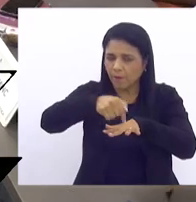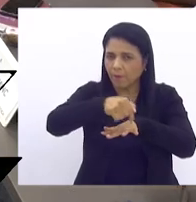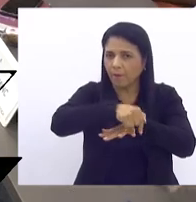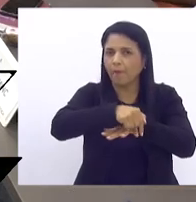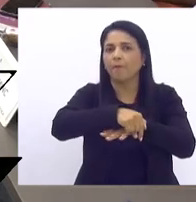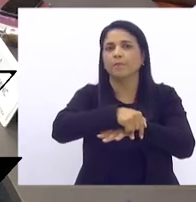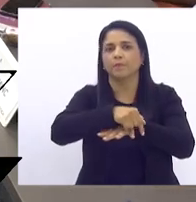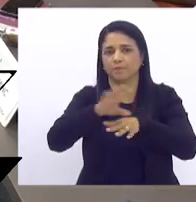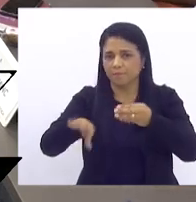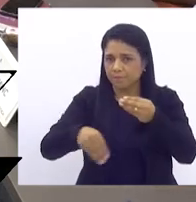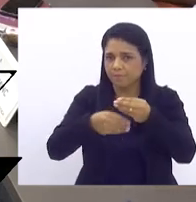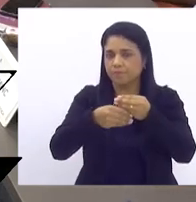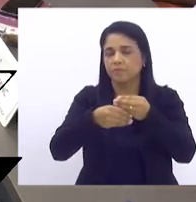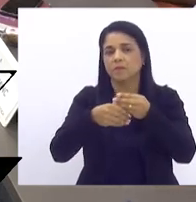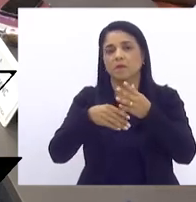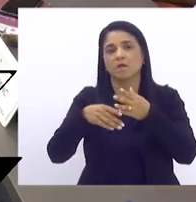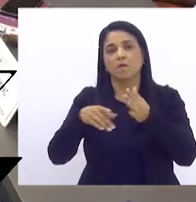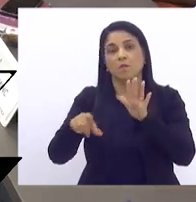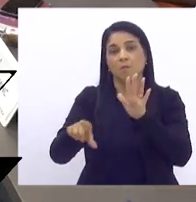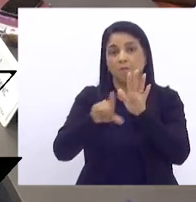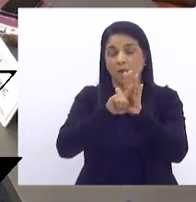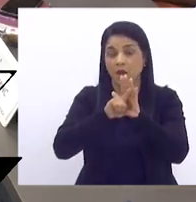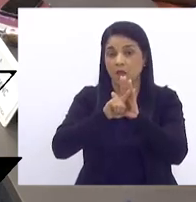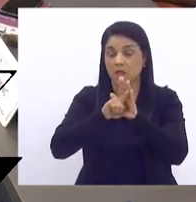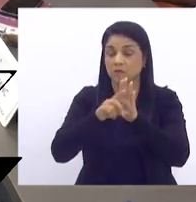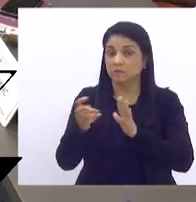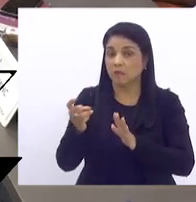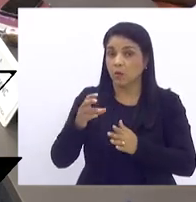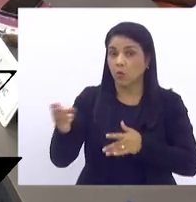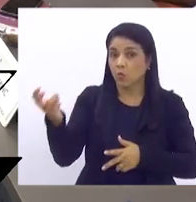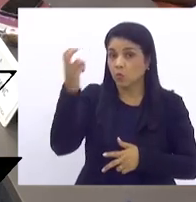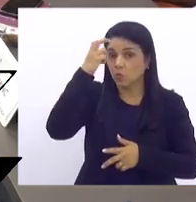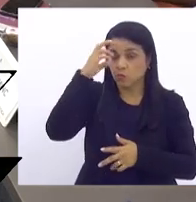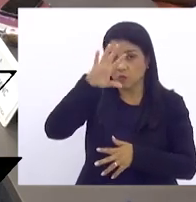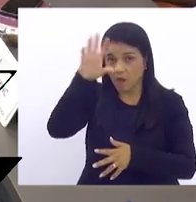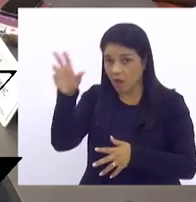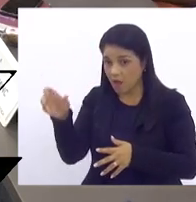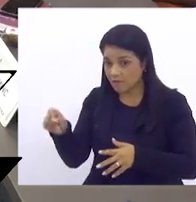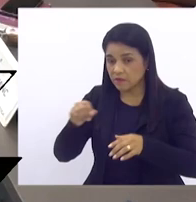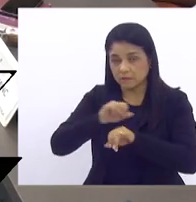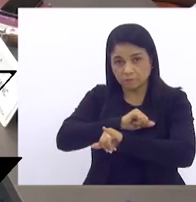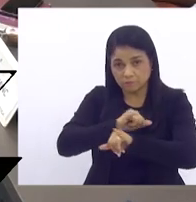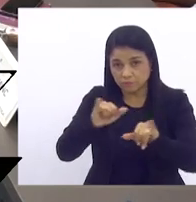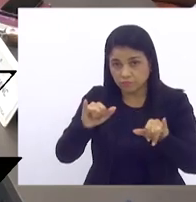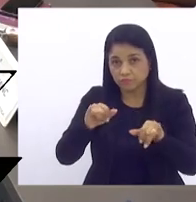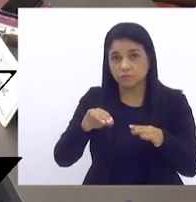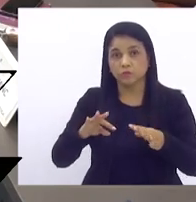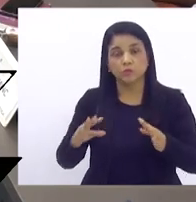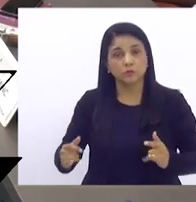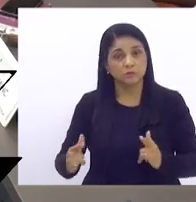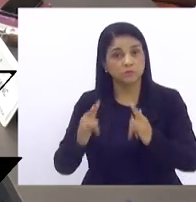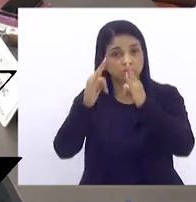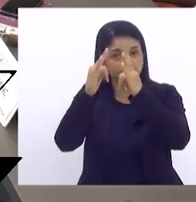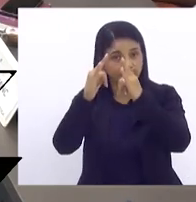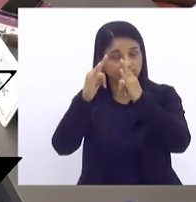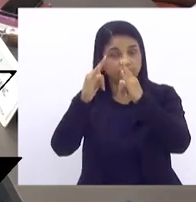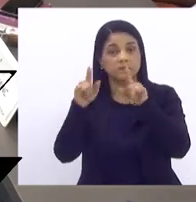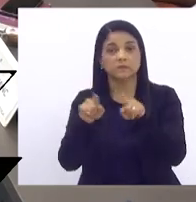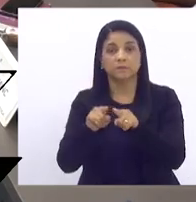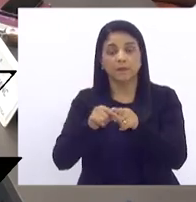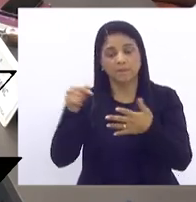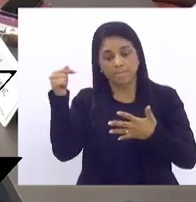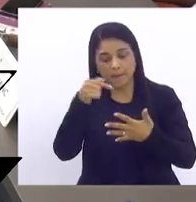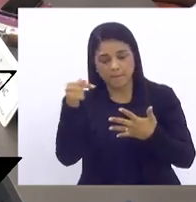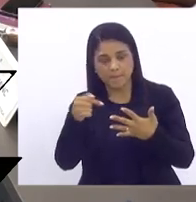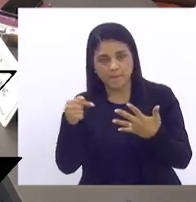mais abrangente, que fala da cultura africana como um todo, menciona objetivamente os quilombos, menciona os terreiros de Candomblé e elenca uma série